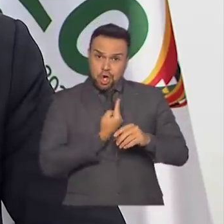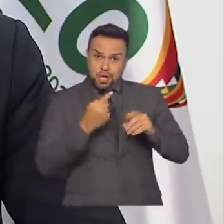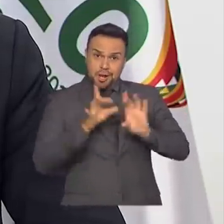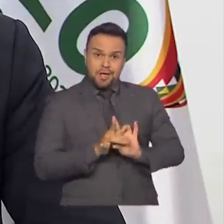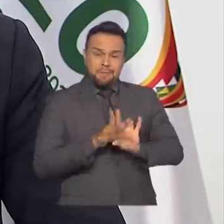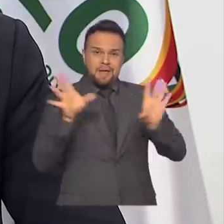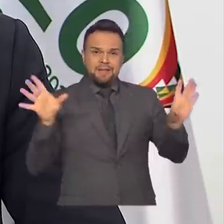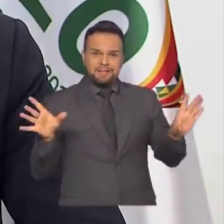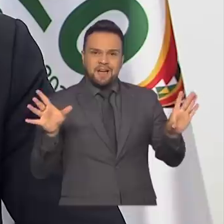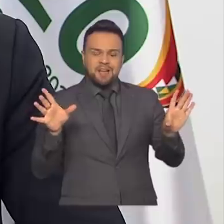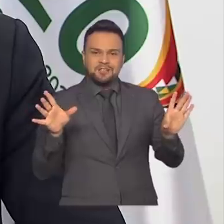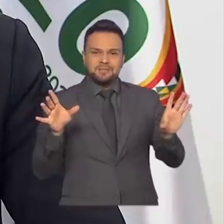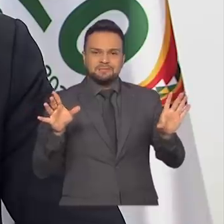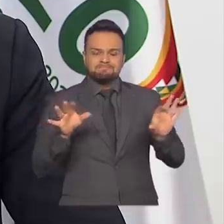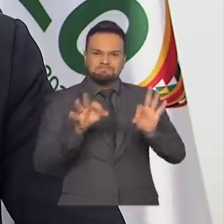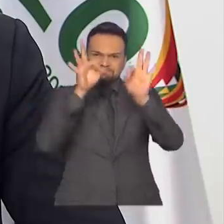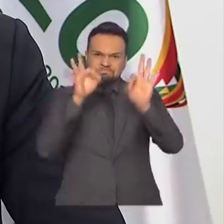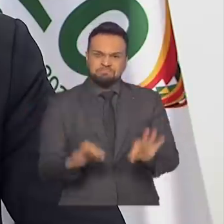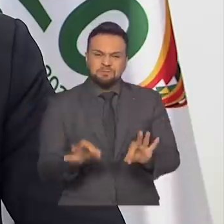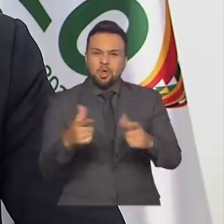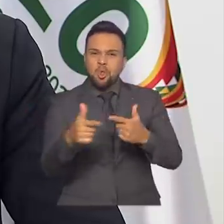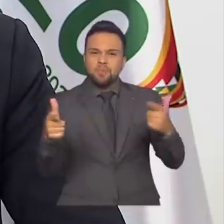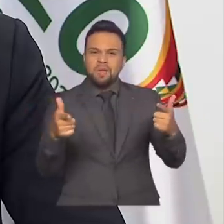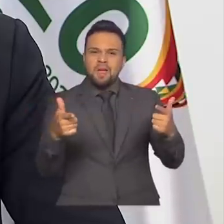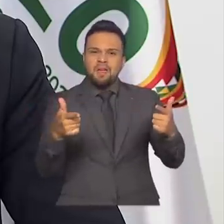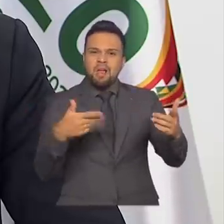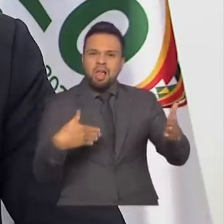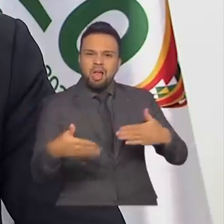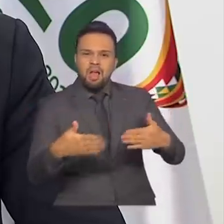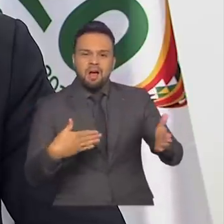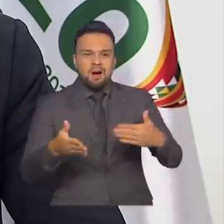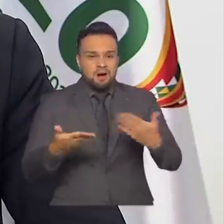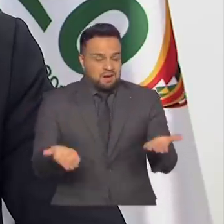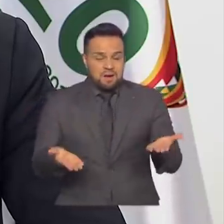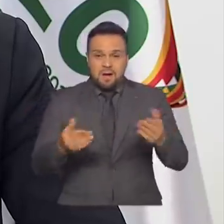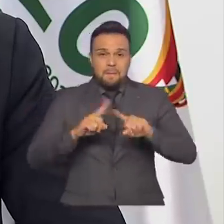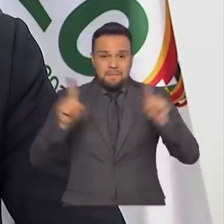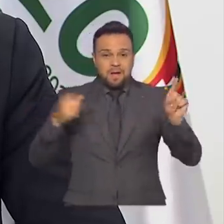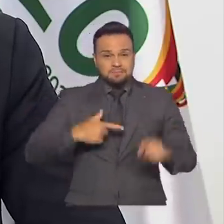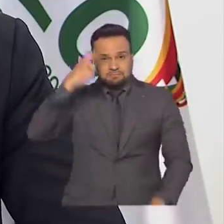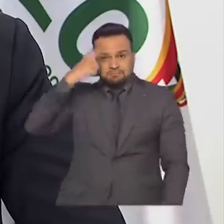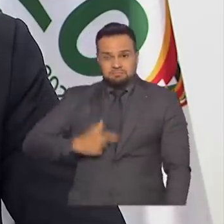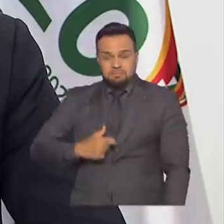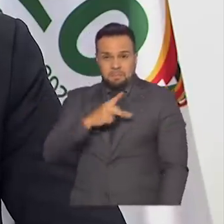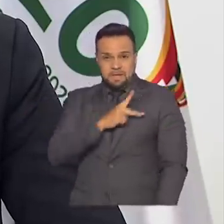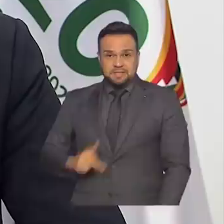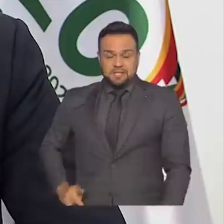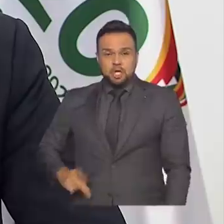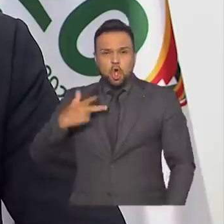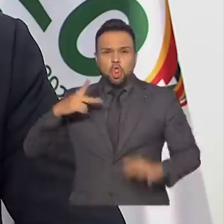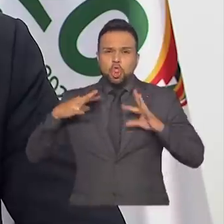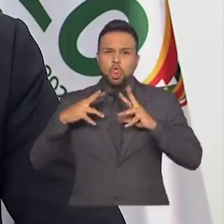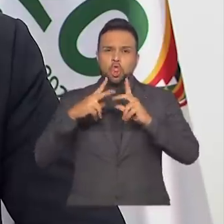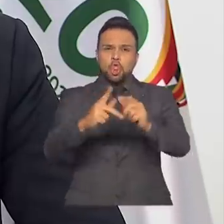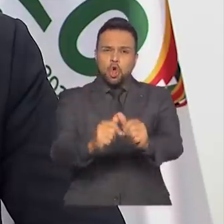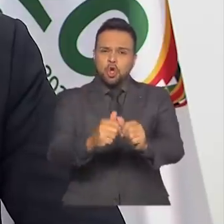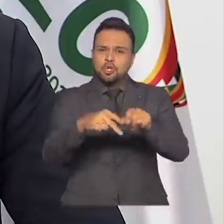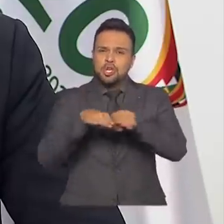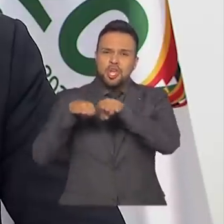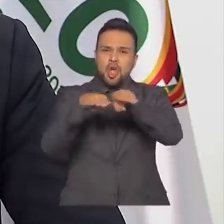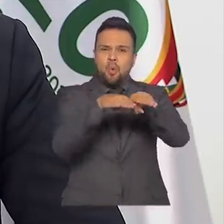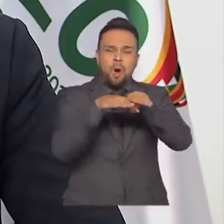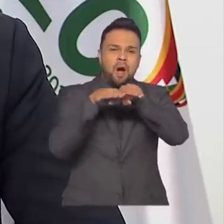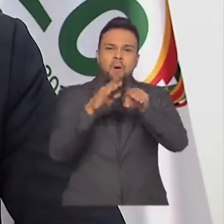inegociável. Como homem e como presidente, enxergo todos com as mesmas cores, verde e